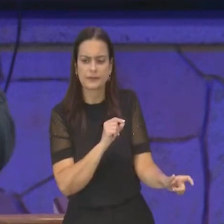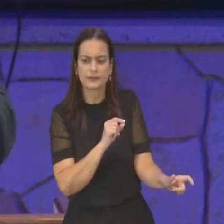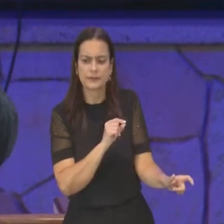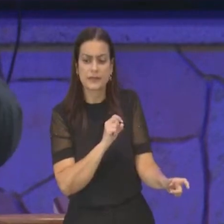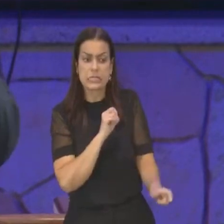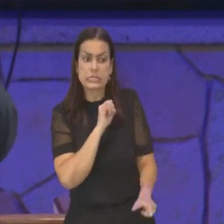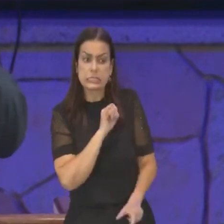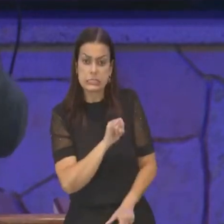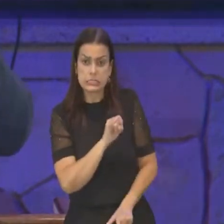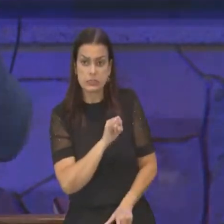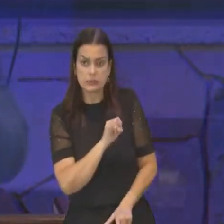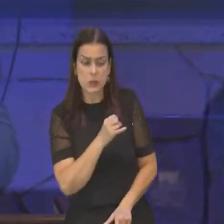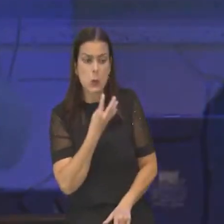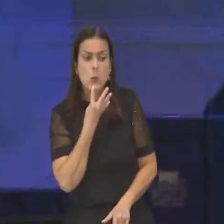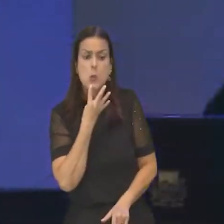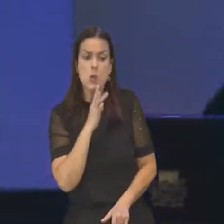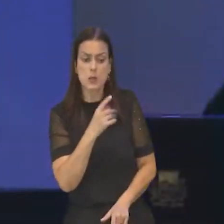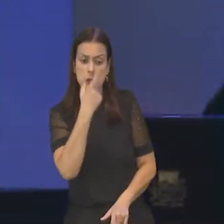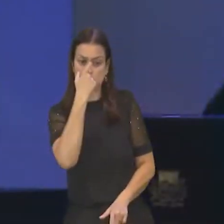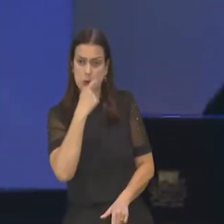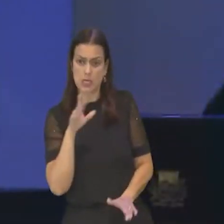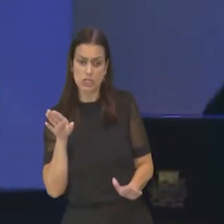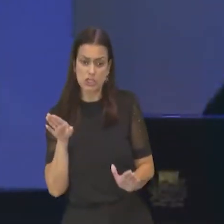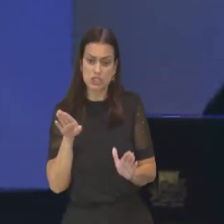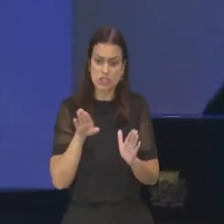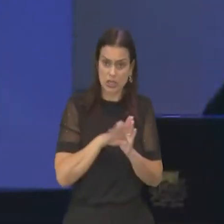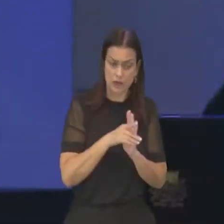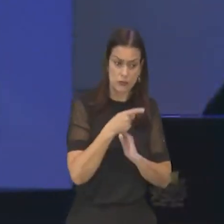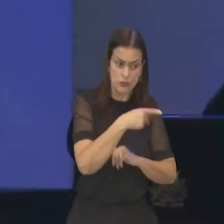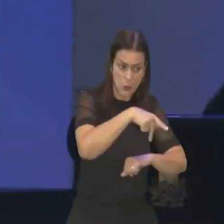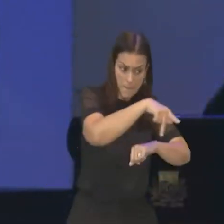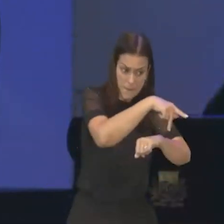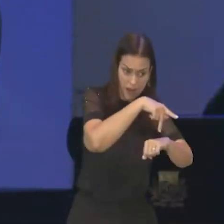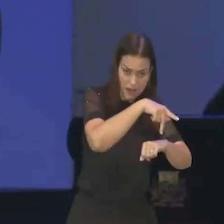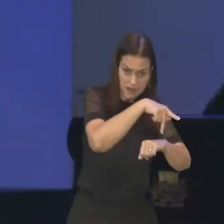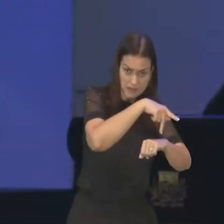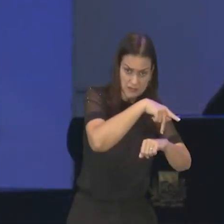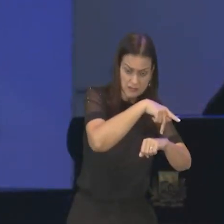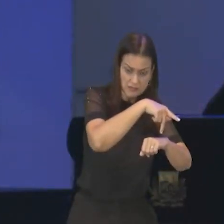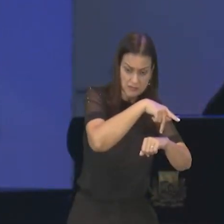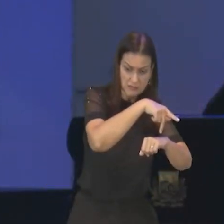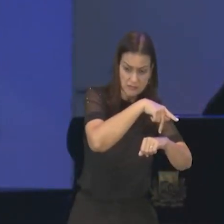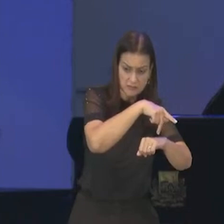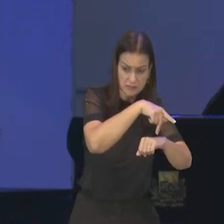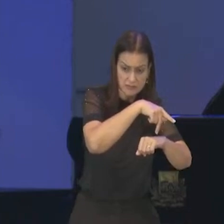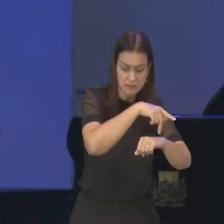se você não me conhecesse, eu chegasse no seu país